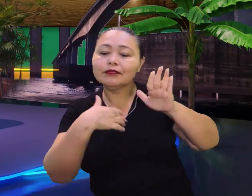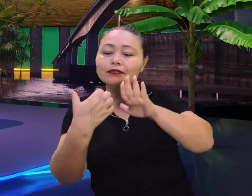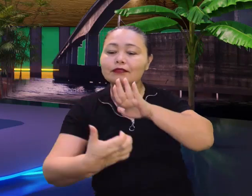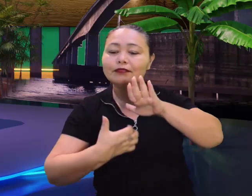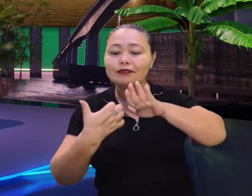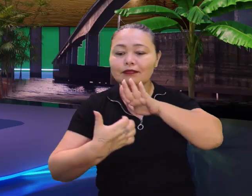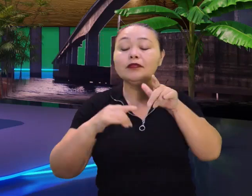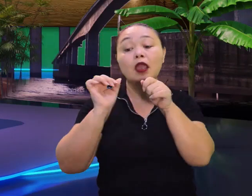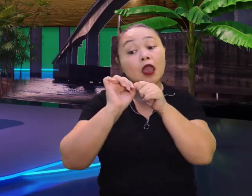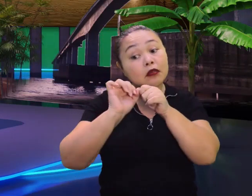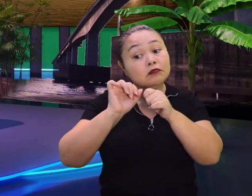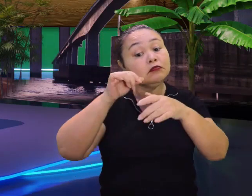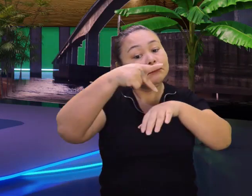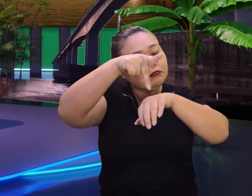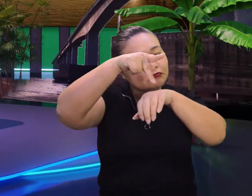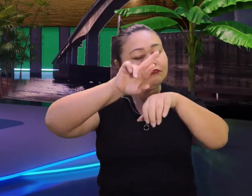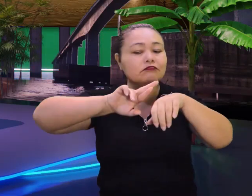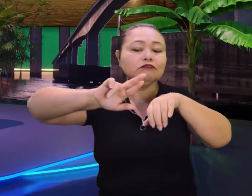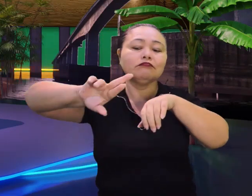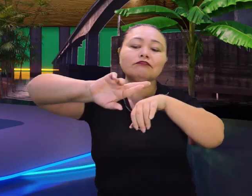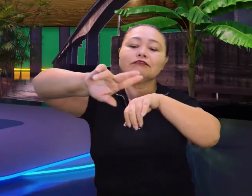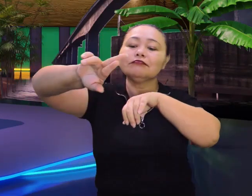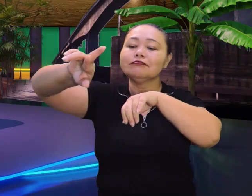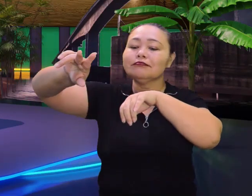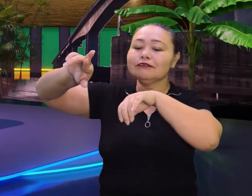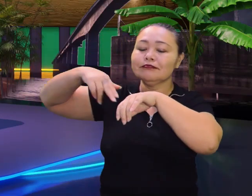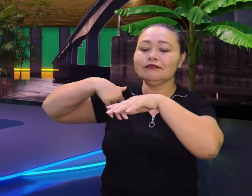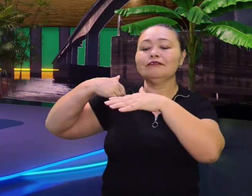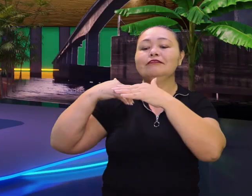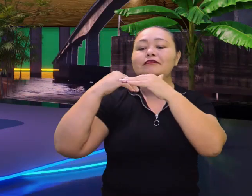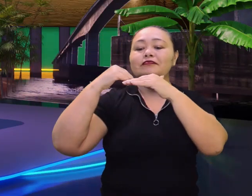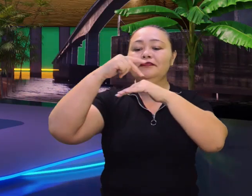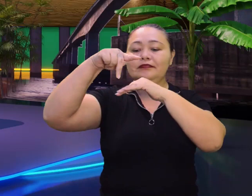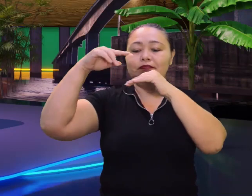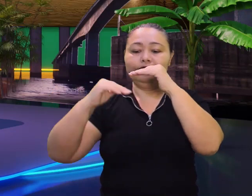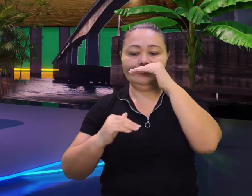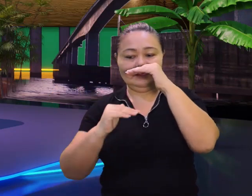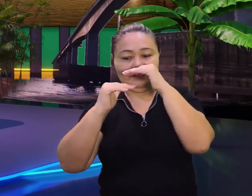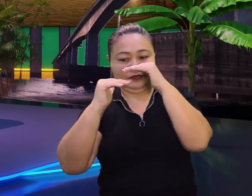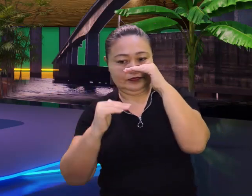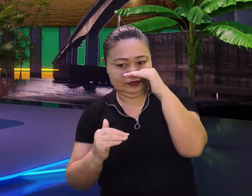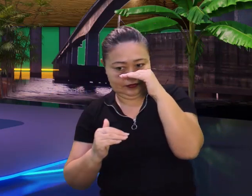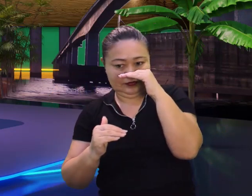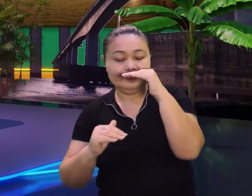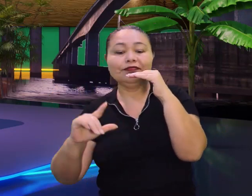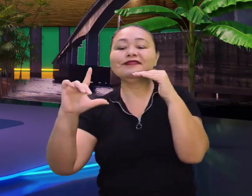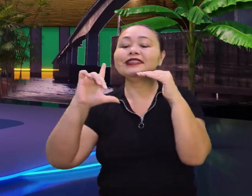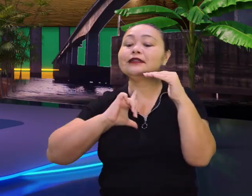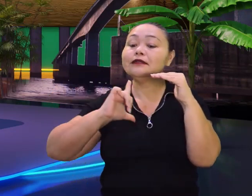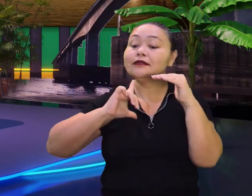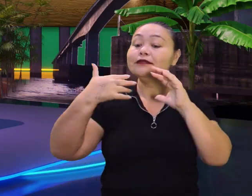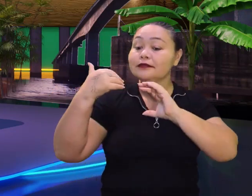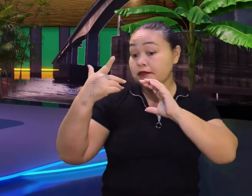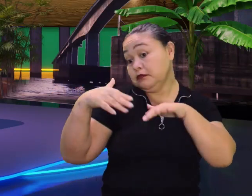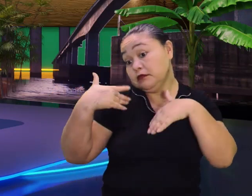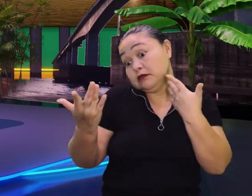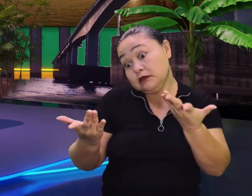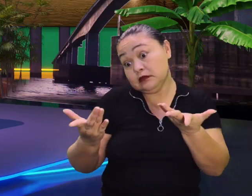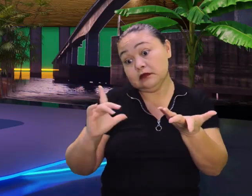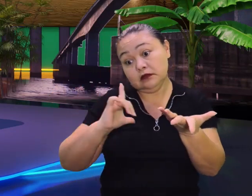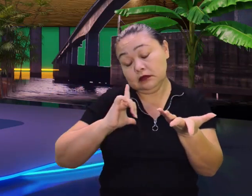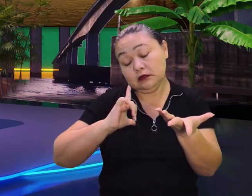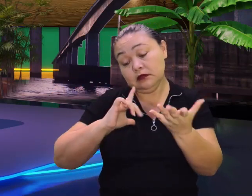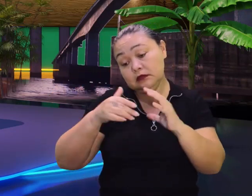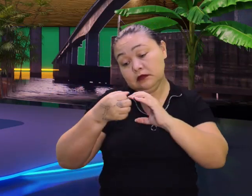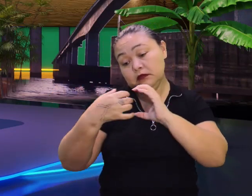por isso que são diferentes dos demais países subdesenvolvidos. Exatamente, embora tenha essas características